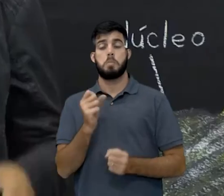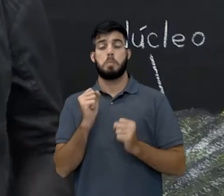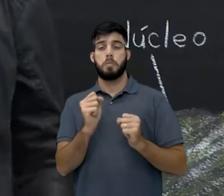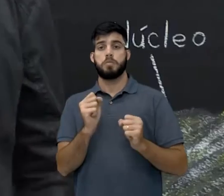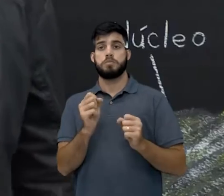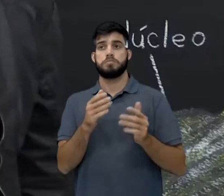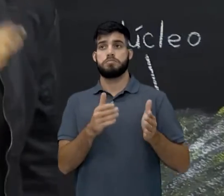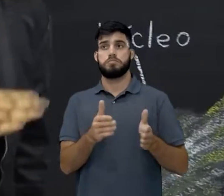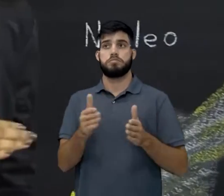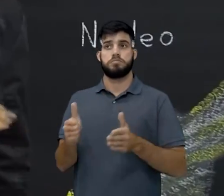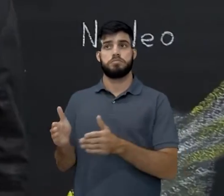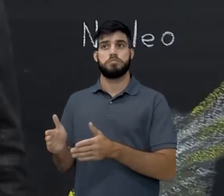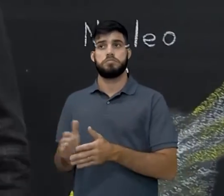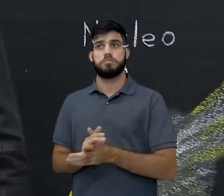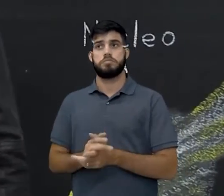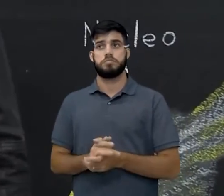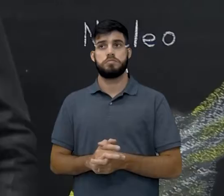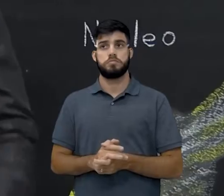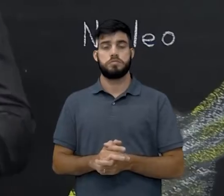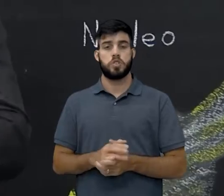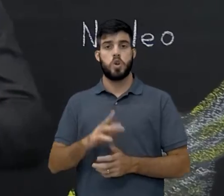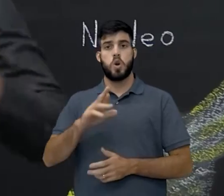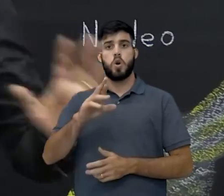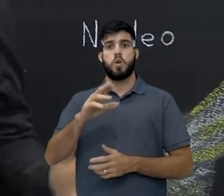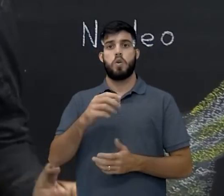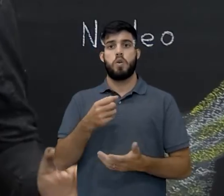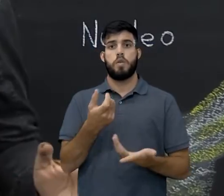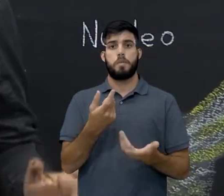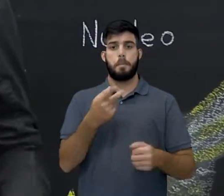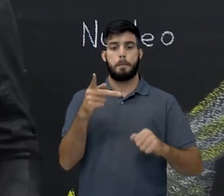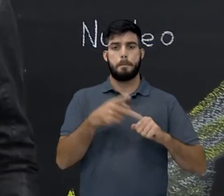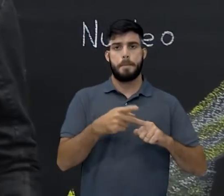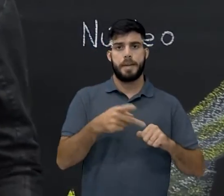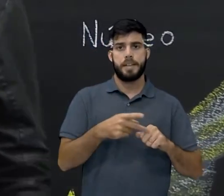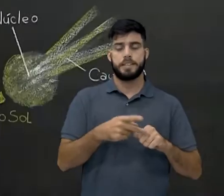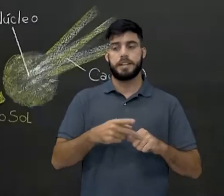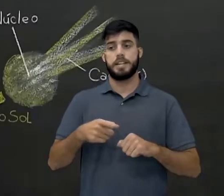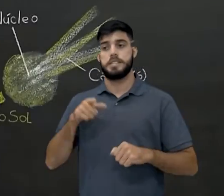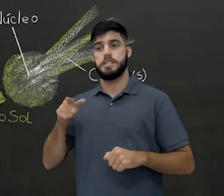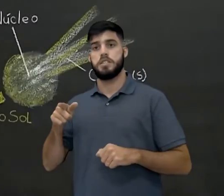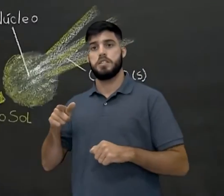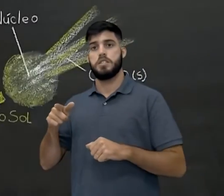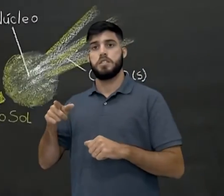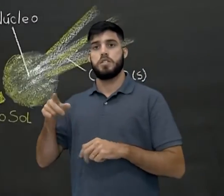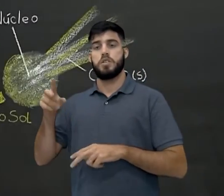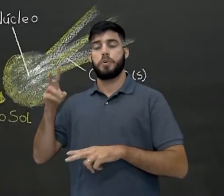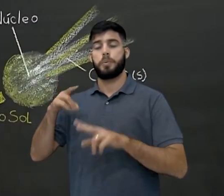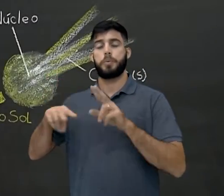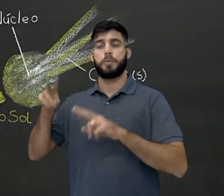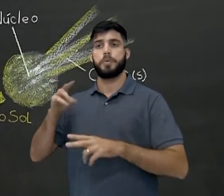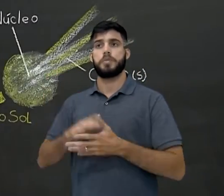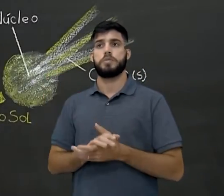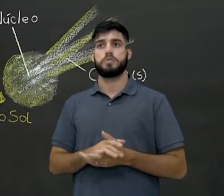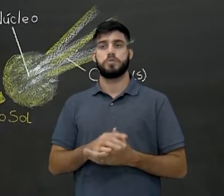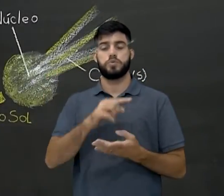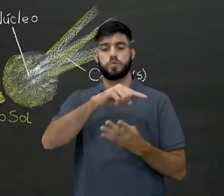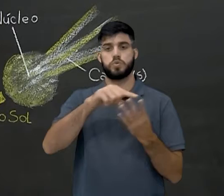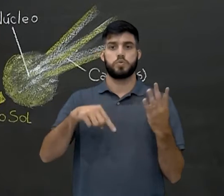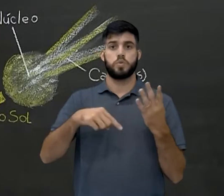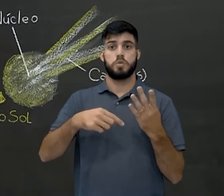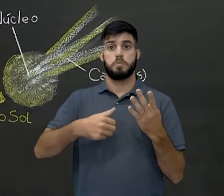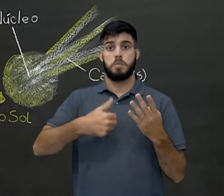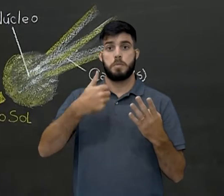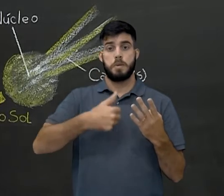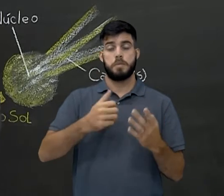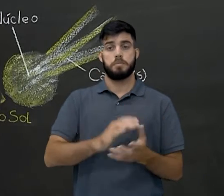Sistema Solar entre planetas rochosos e planetas gasosos. Como assim? Os 4 primeiros, Mercúrio, Vênus,